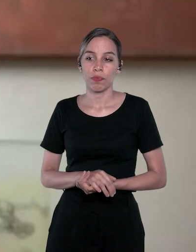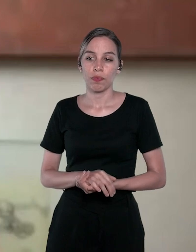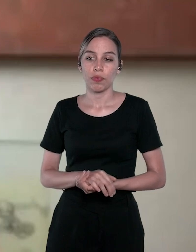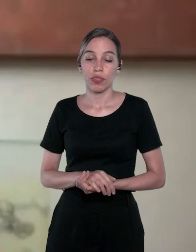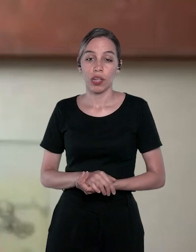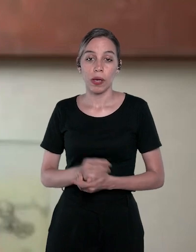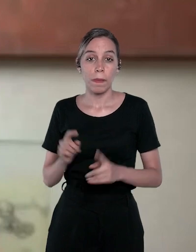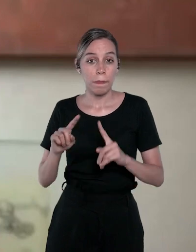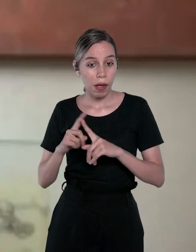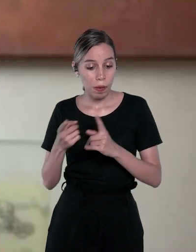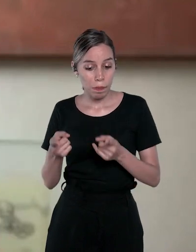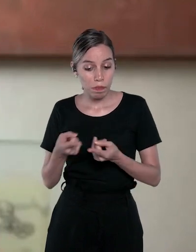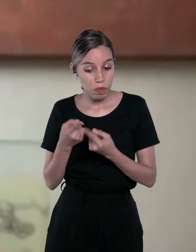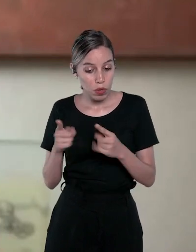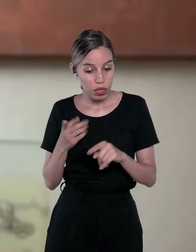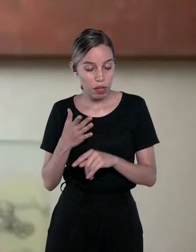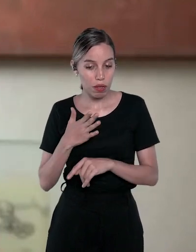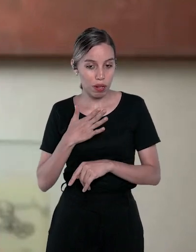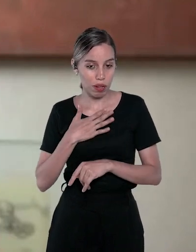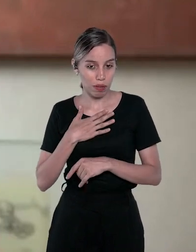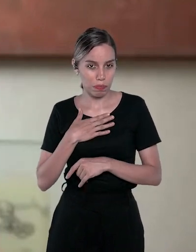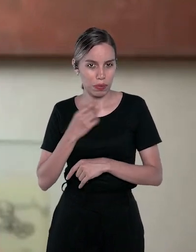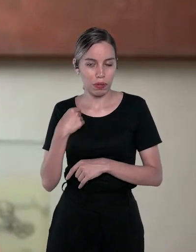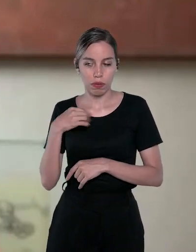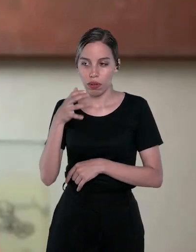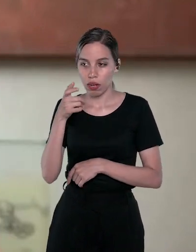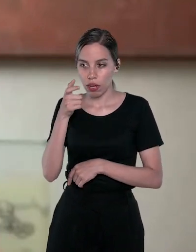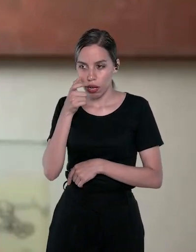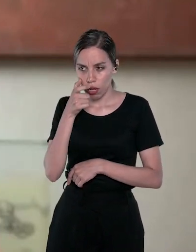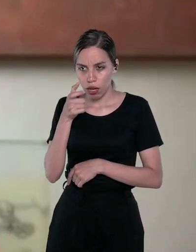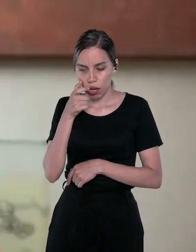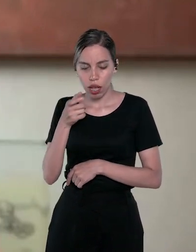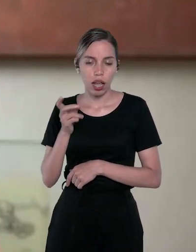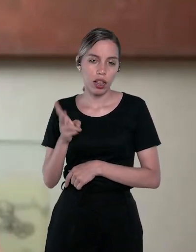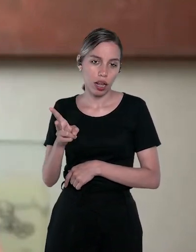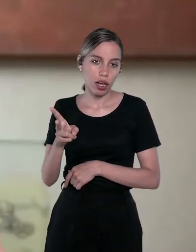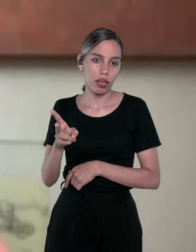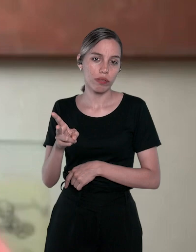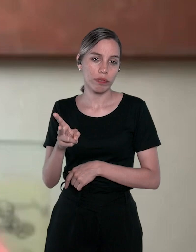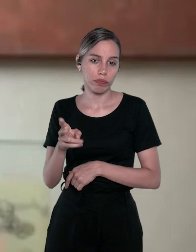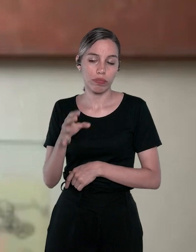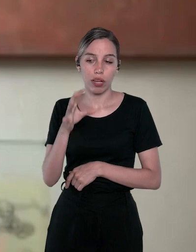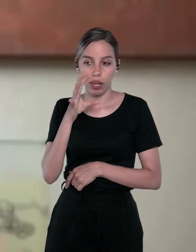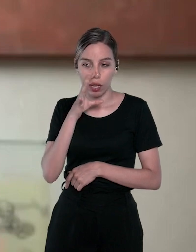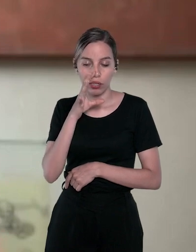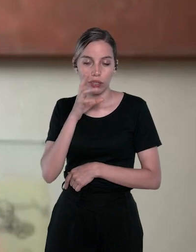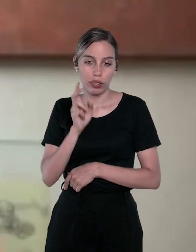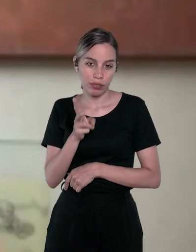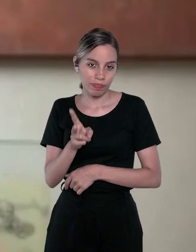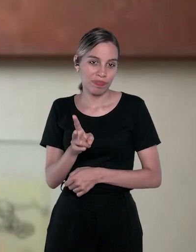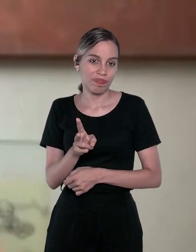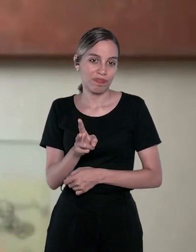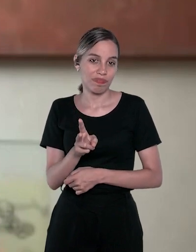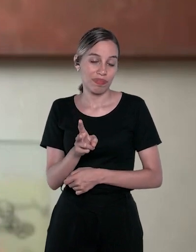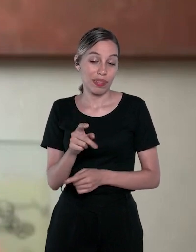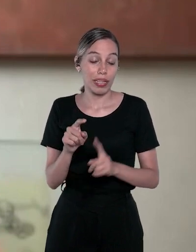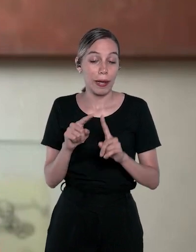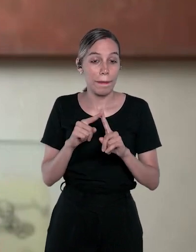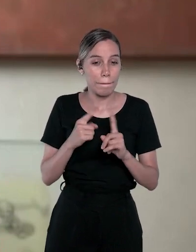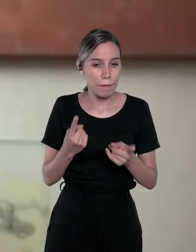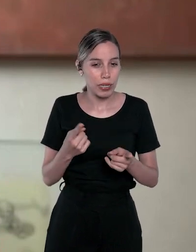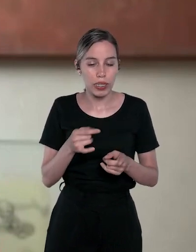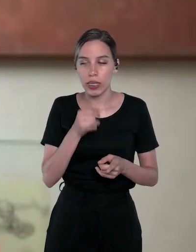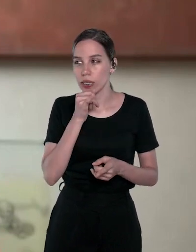as letras de música. Agora, Eu acho, por exemplo, que o hip